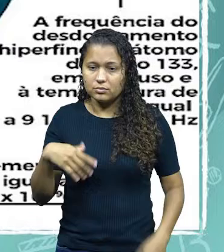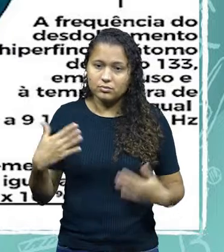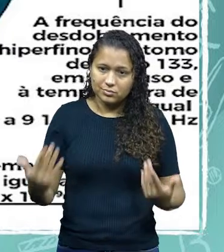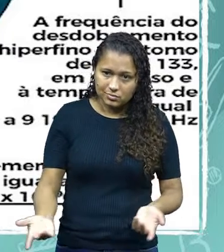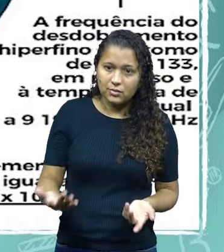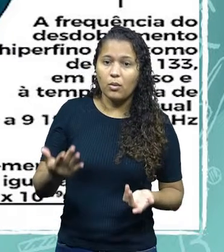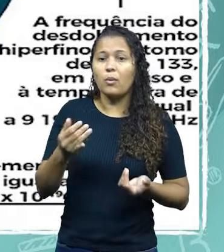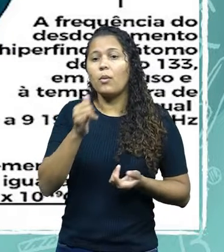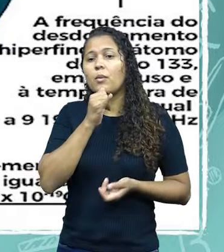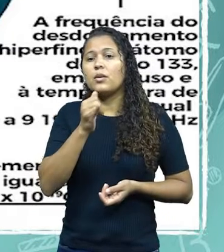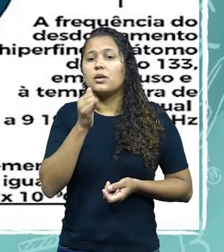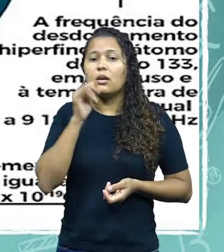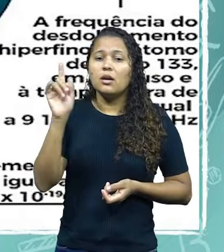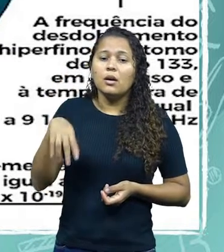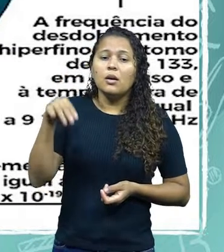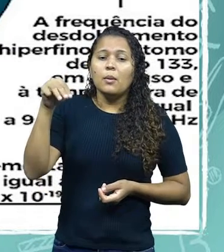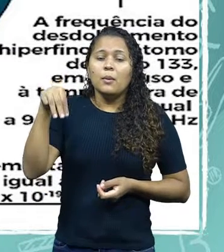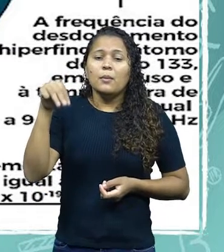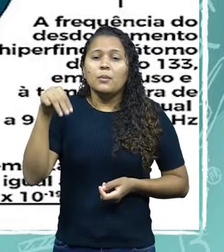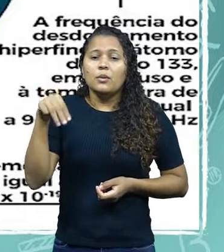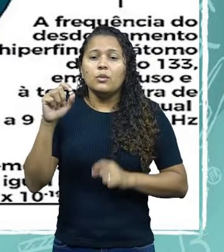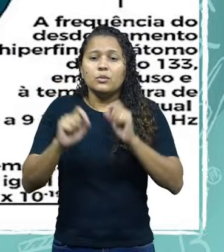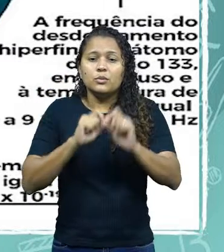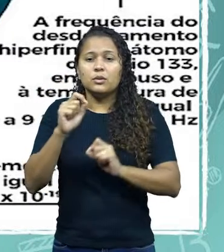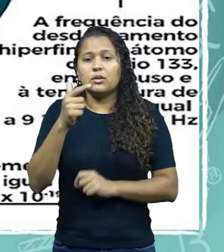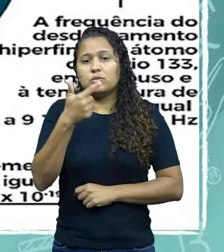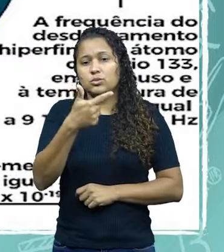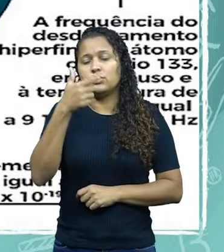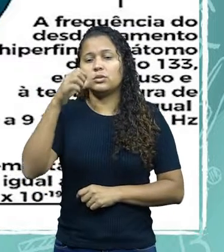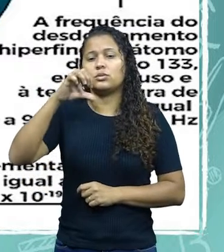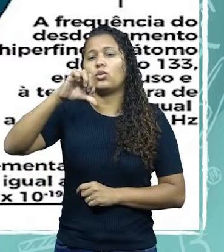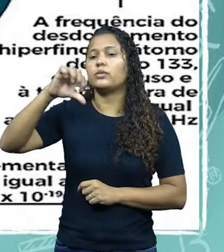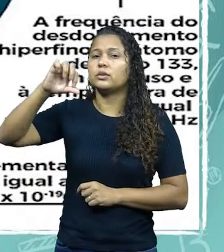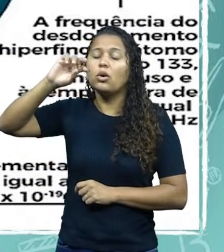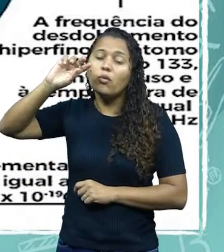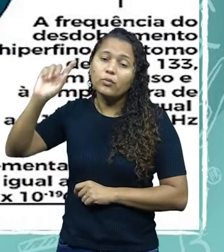da luz no vácuo, que é igual a